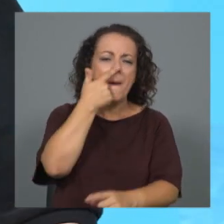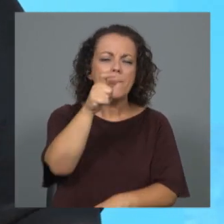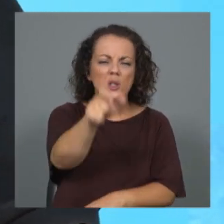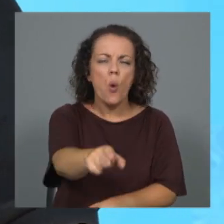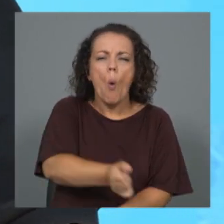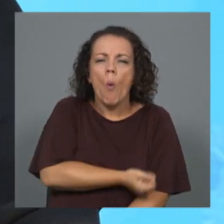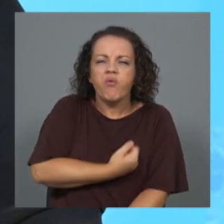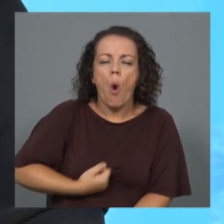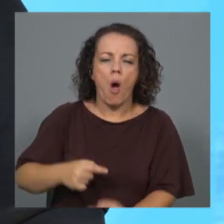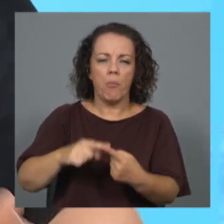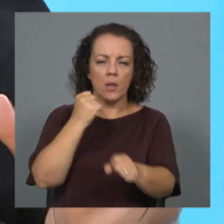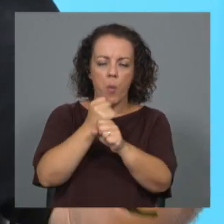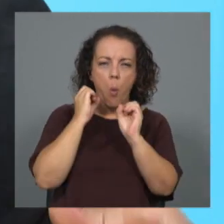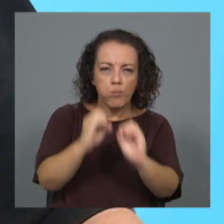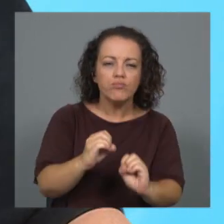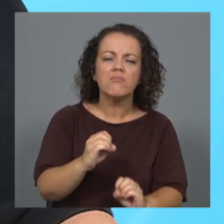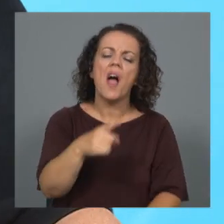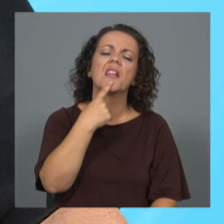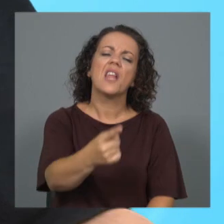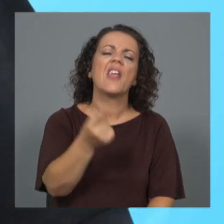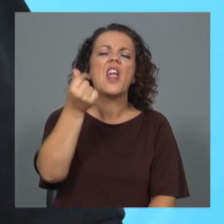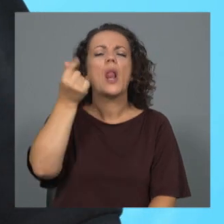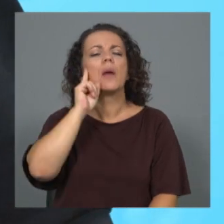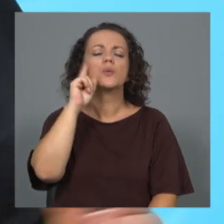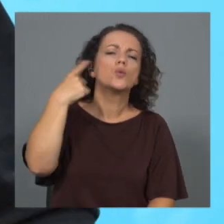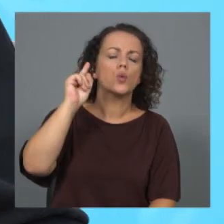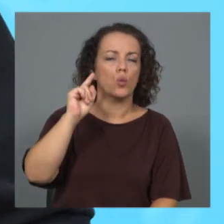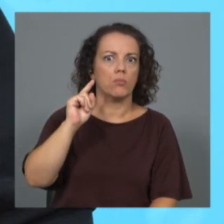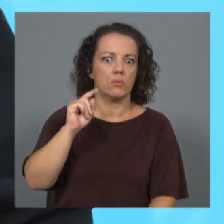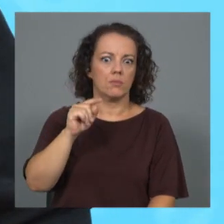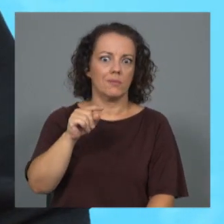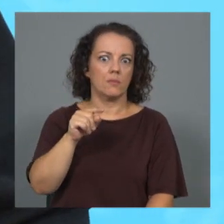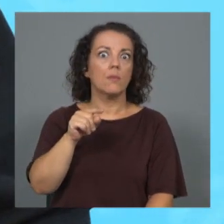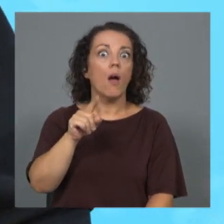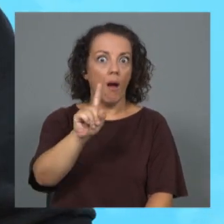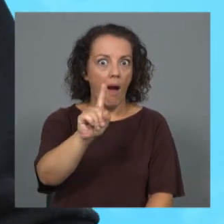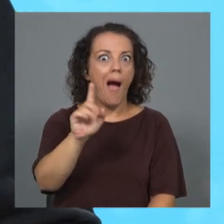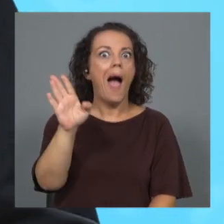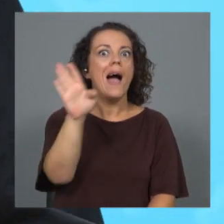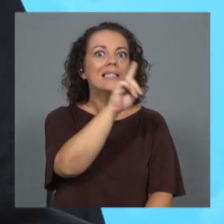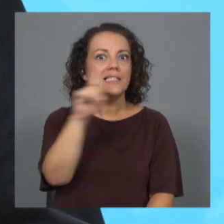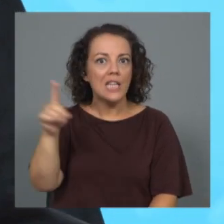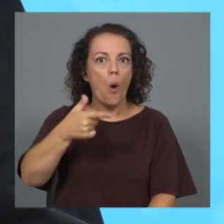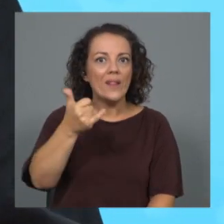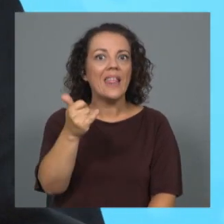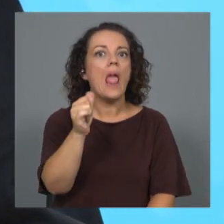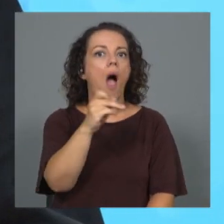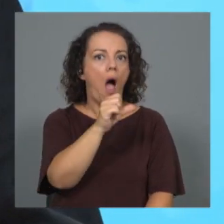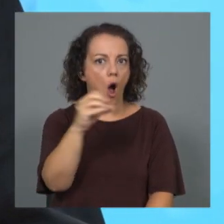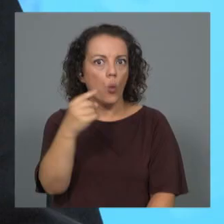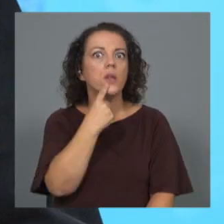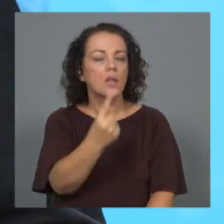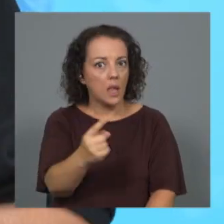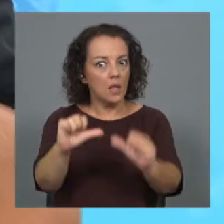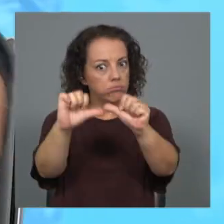e que não tem emprego, o dinheiro não é importante. São Tiago diz isso. São Tiago, na sua epístola, diz isto mesmo, exatamente